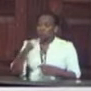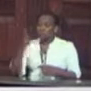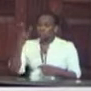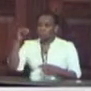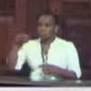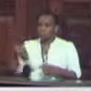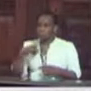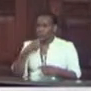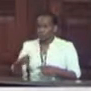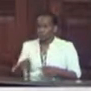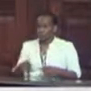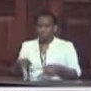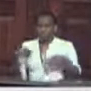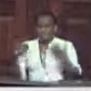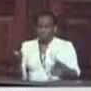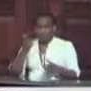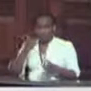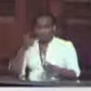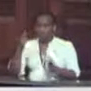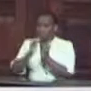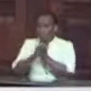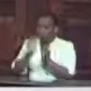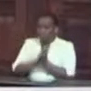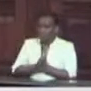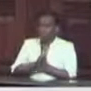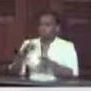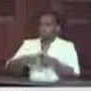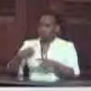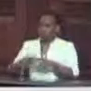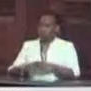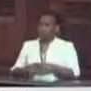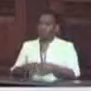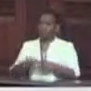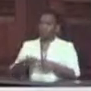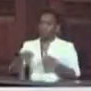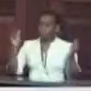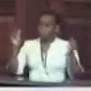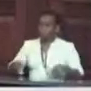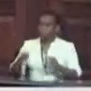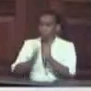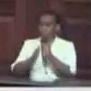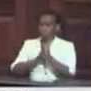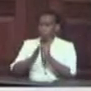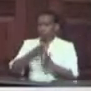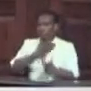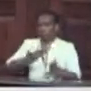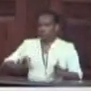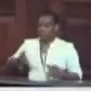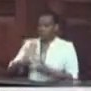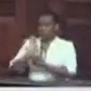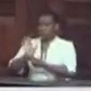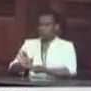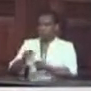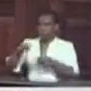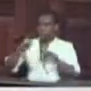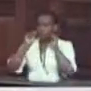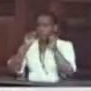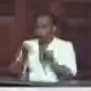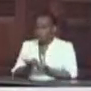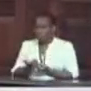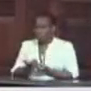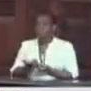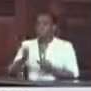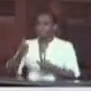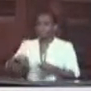então nós temos aqui fazer esse registro porque foi a pior proposta que o governo apresentou esta casa